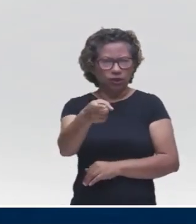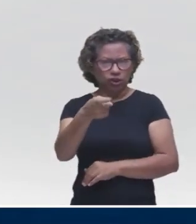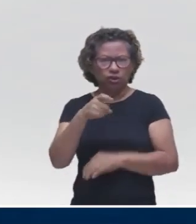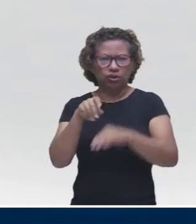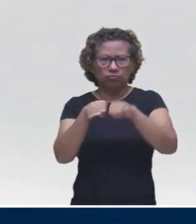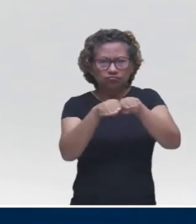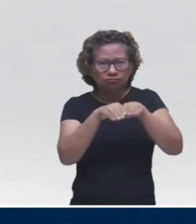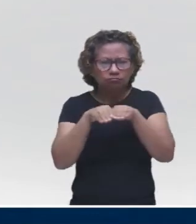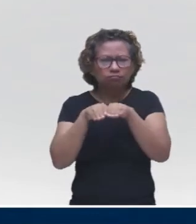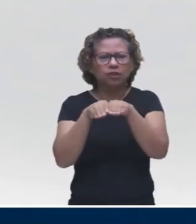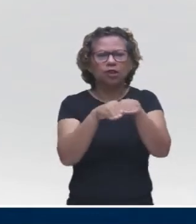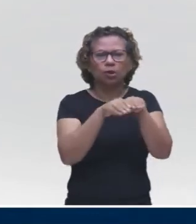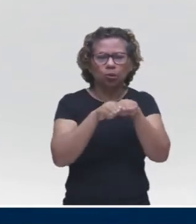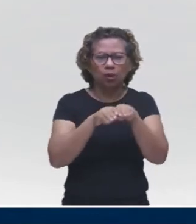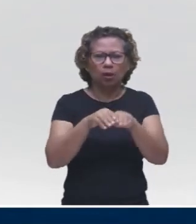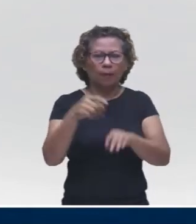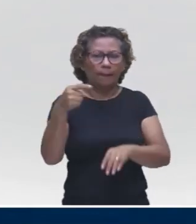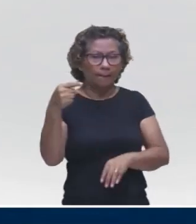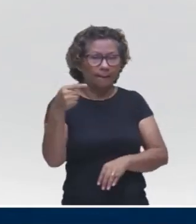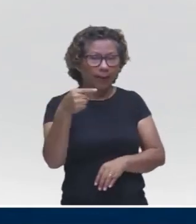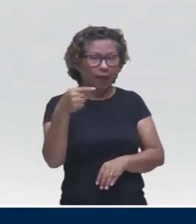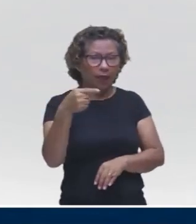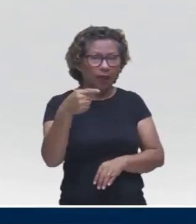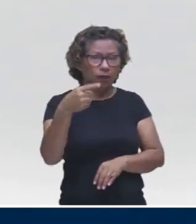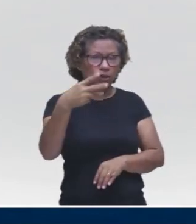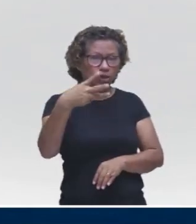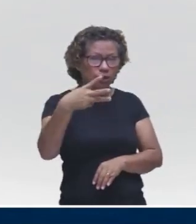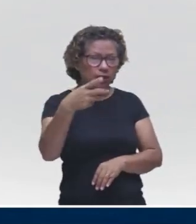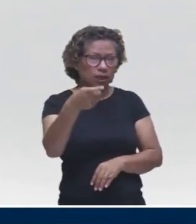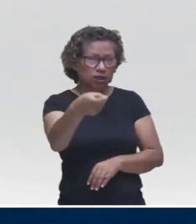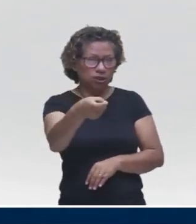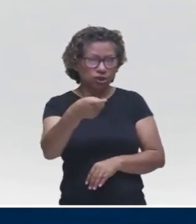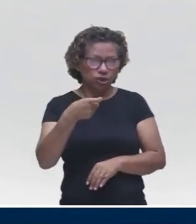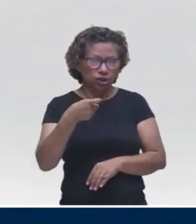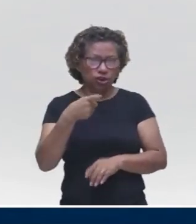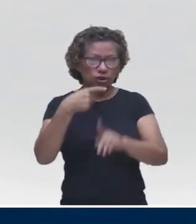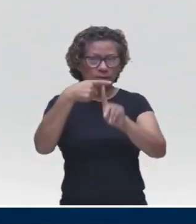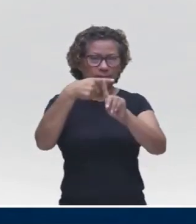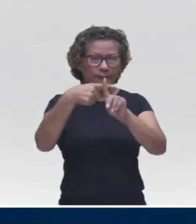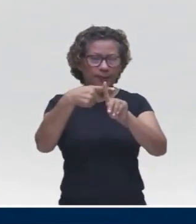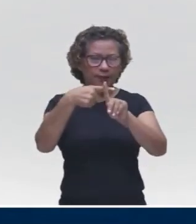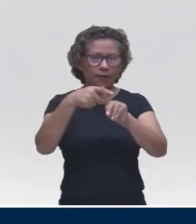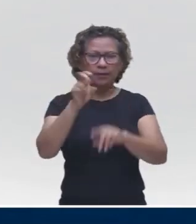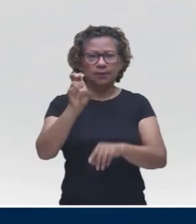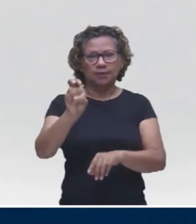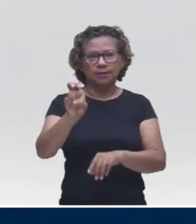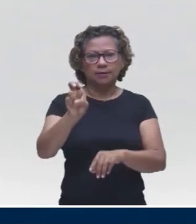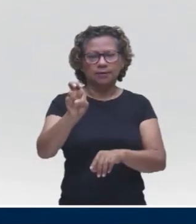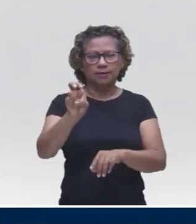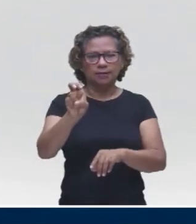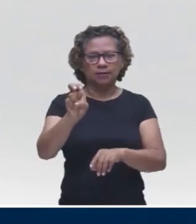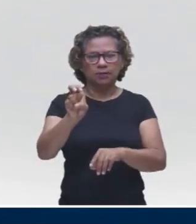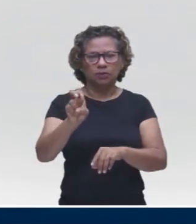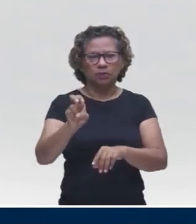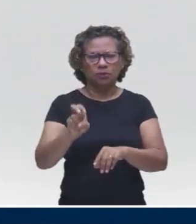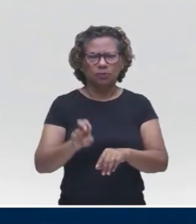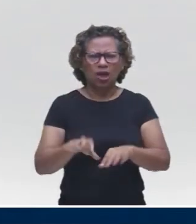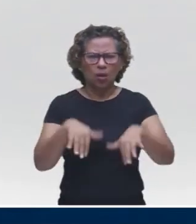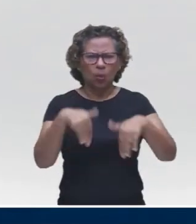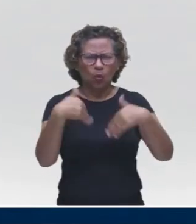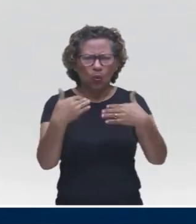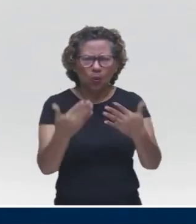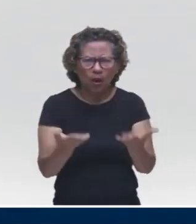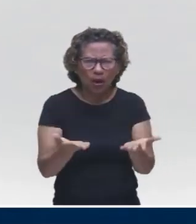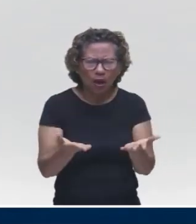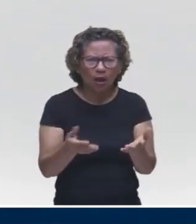igual a menos 3x mais 5. Então, quando eu calculo o zero da